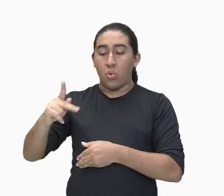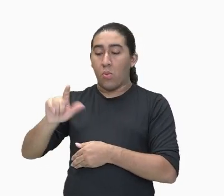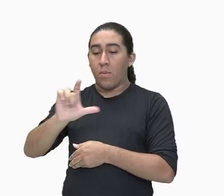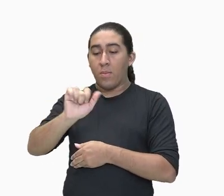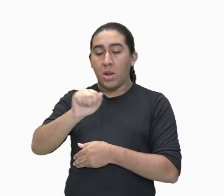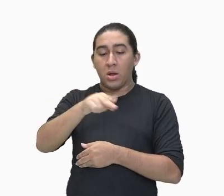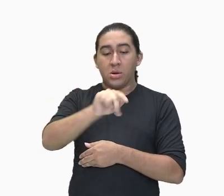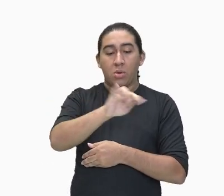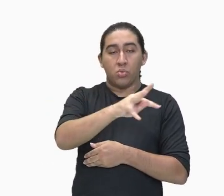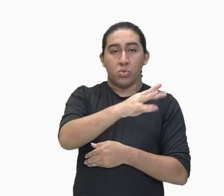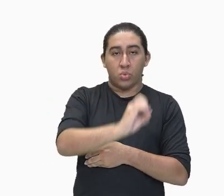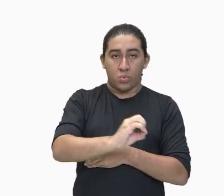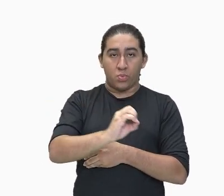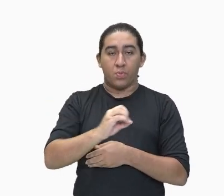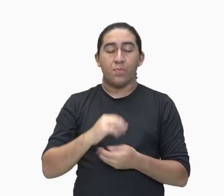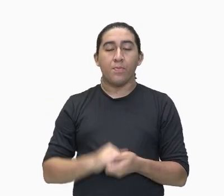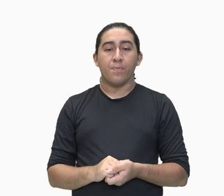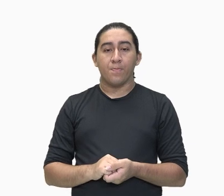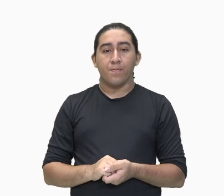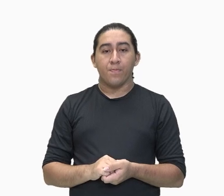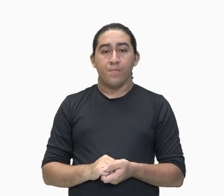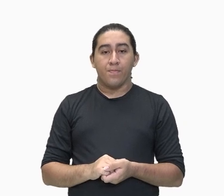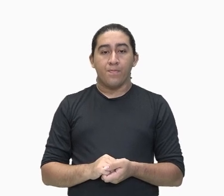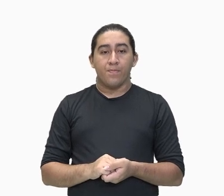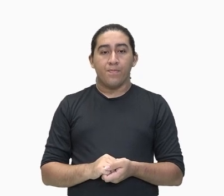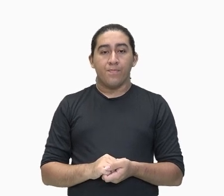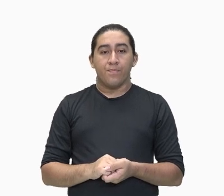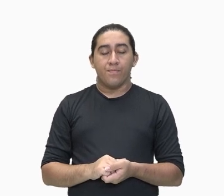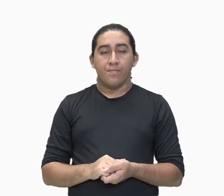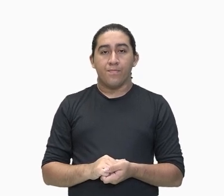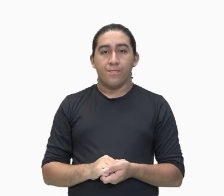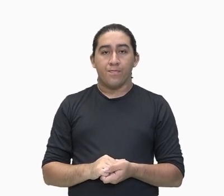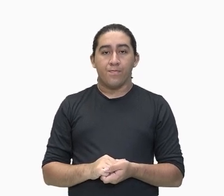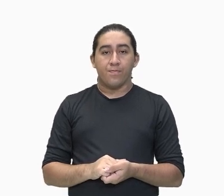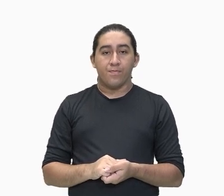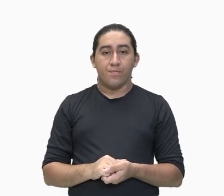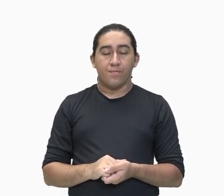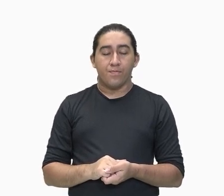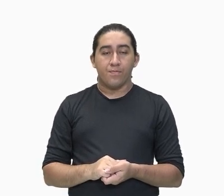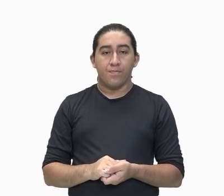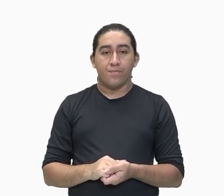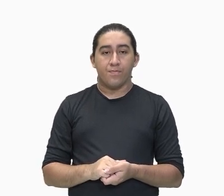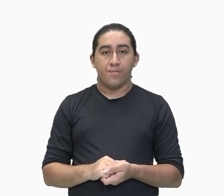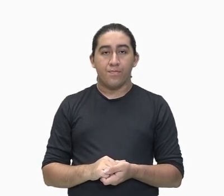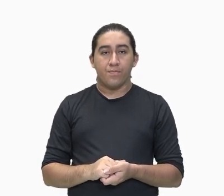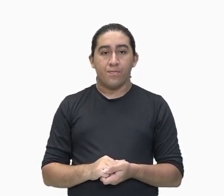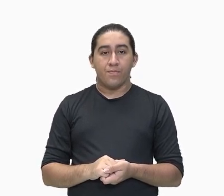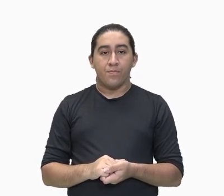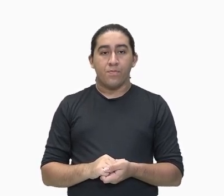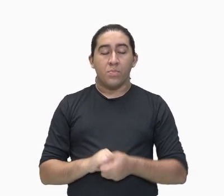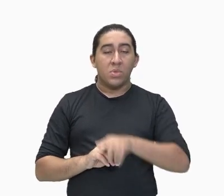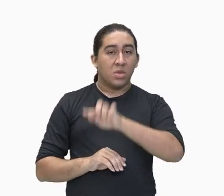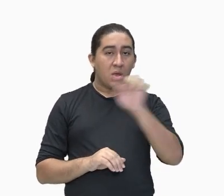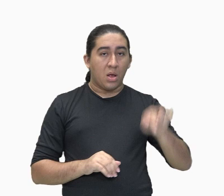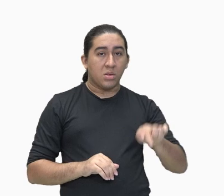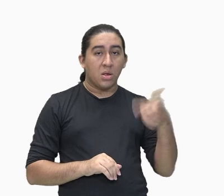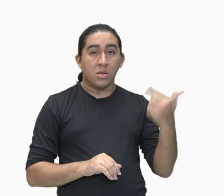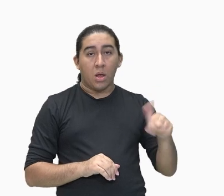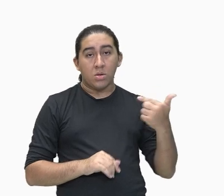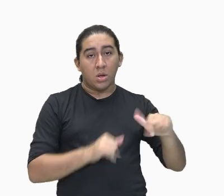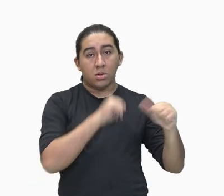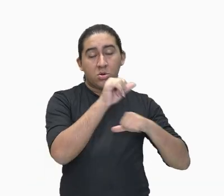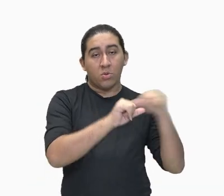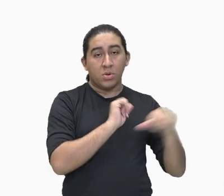formar planalto. Então, a justaposição, como eu já falei, é sem alteração de pronúncia. E